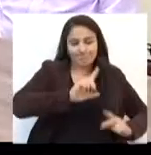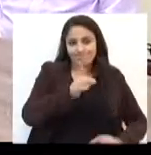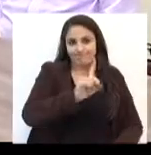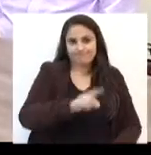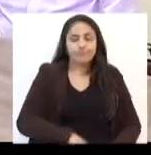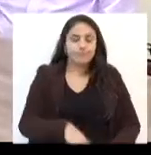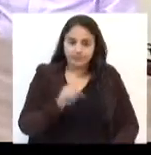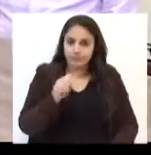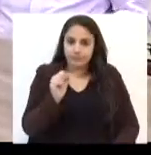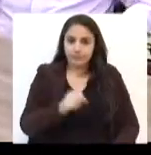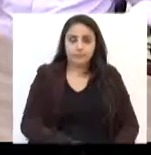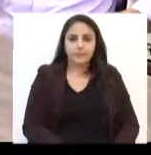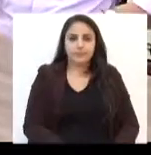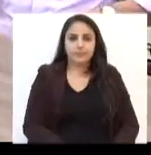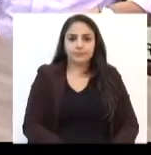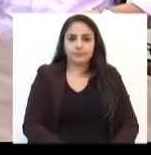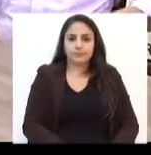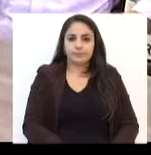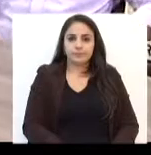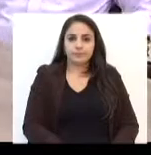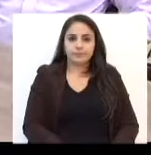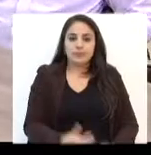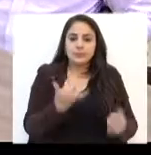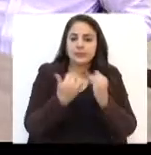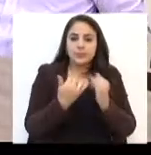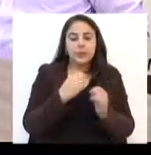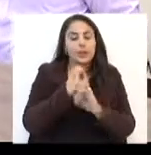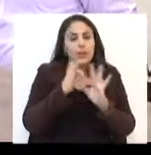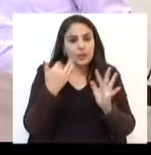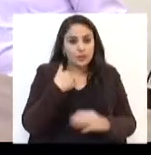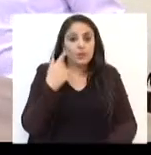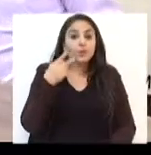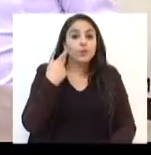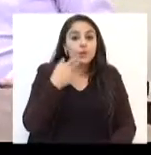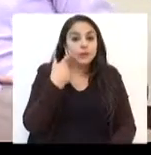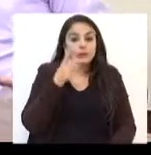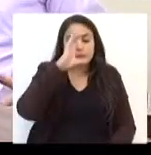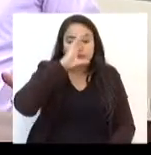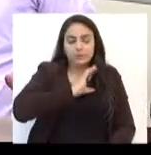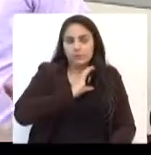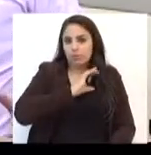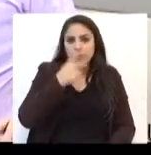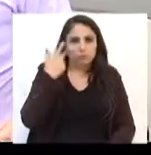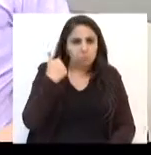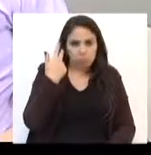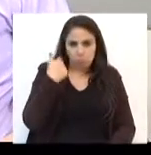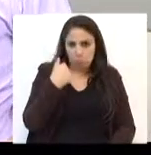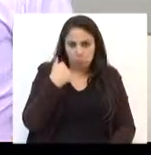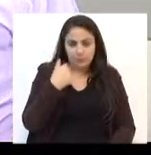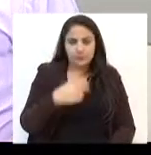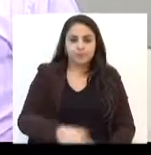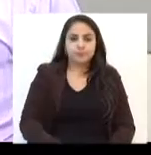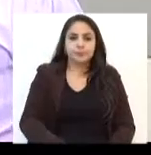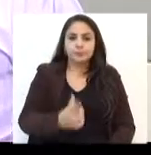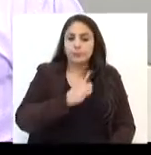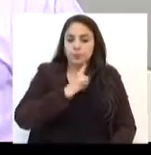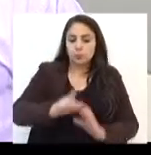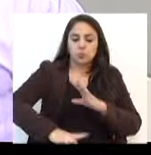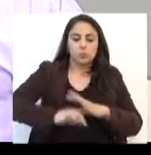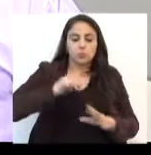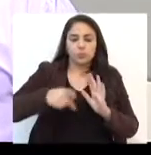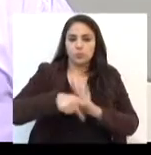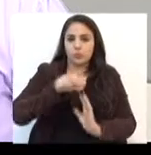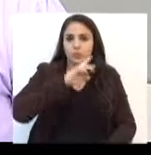não. Sim, um exemplo claro, eu sou vereador nessa casa, sou um cidadão comum, tenho minha